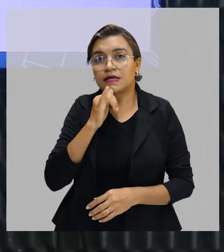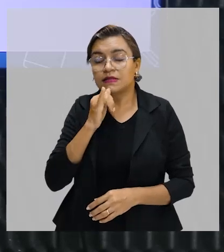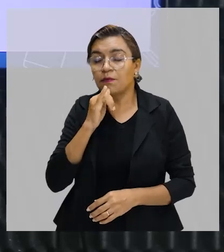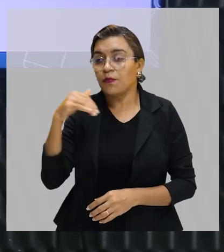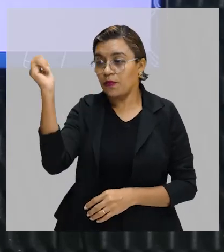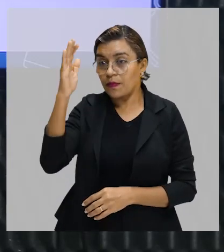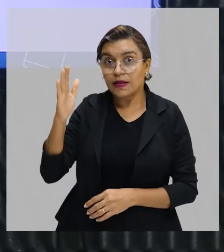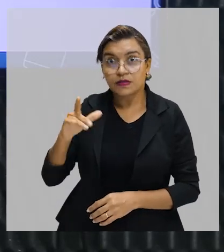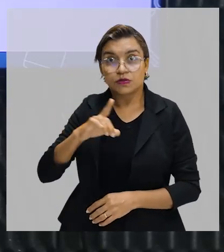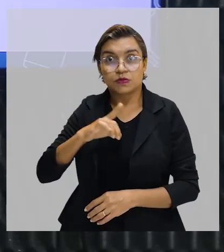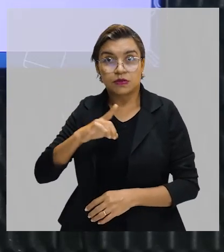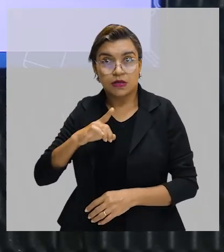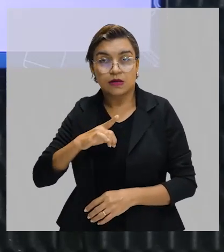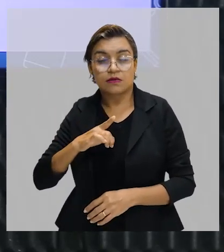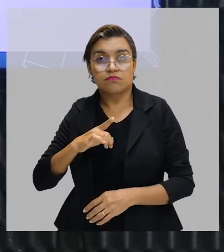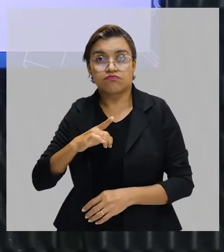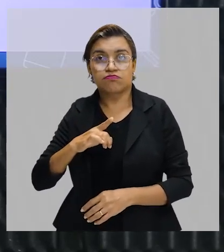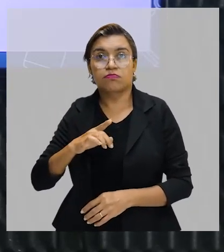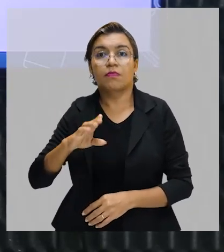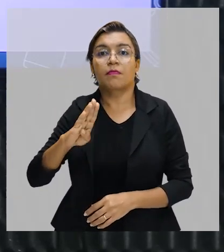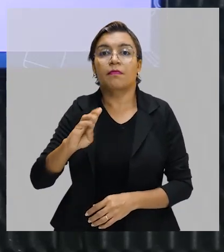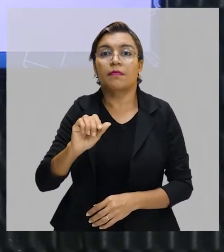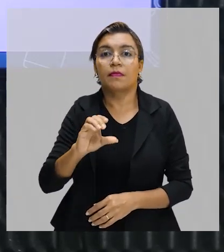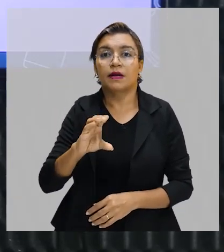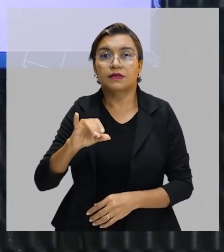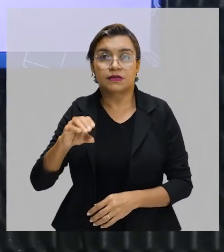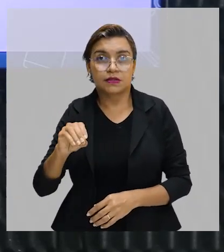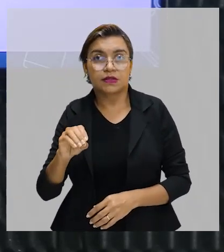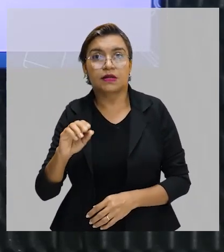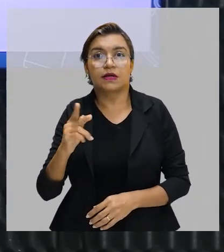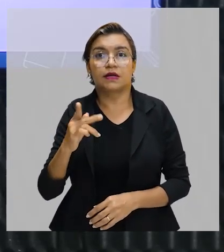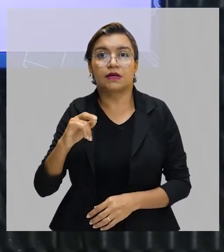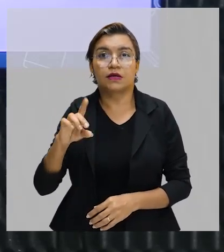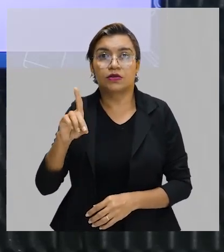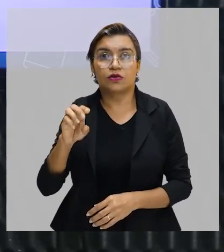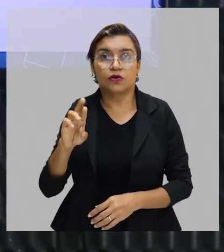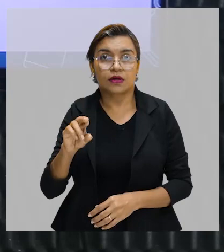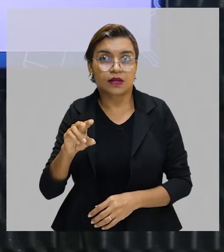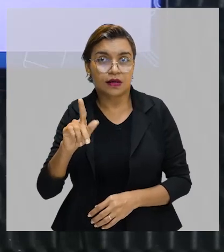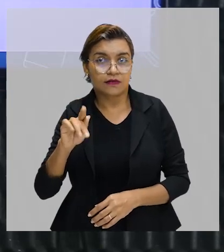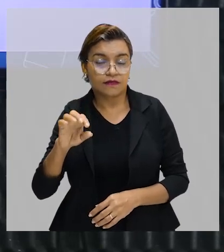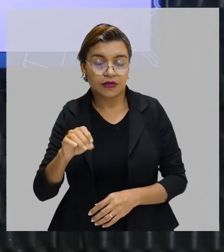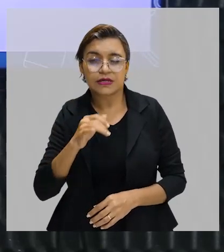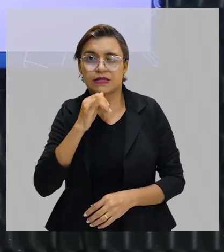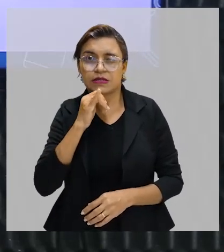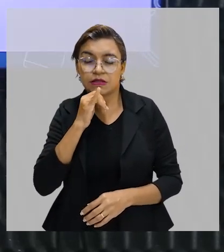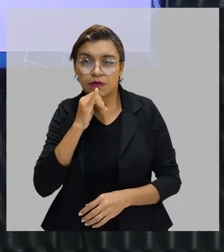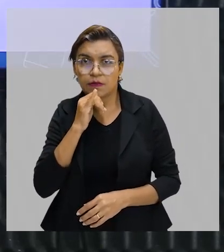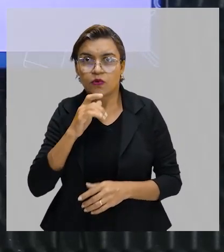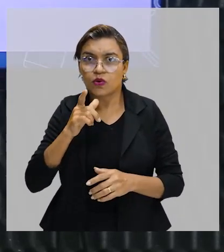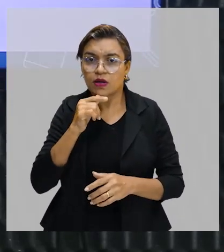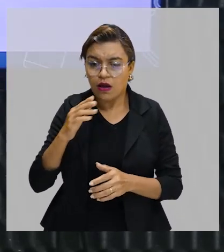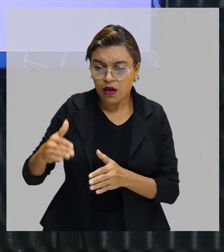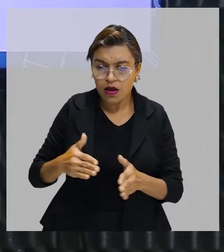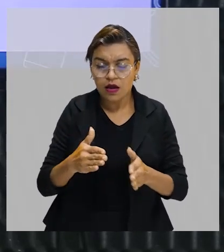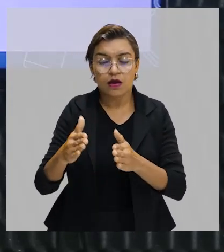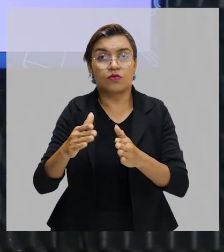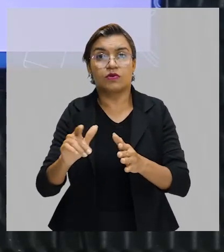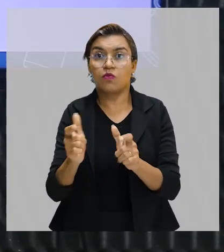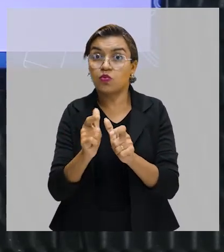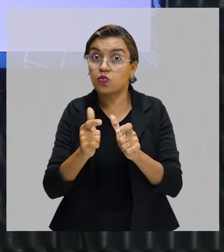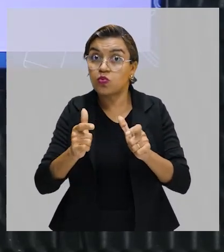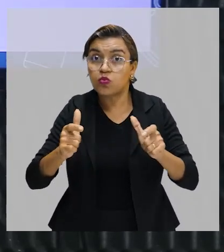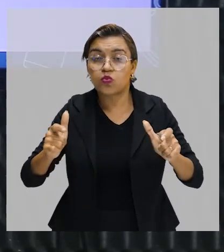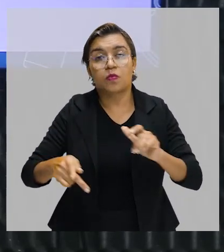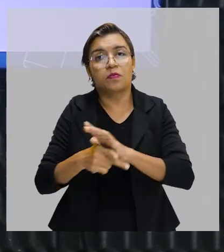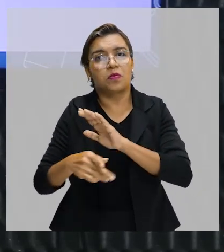bacia hidrográfica muito grande. Certo? A quantidade de rios que tem no Brasil é muito grande. Então, por isso,